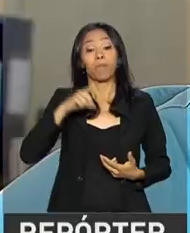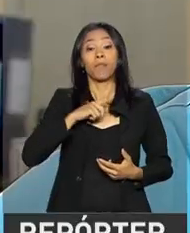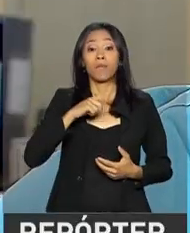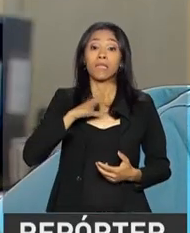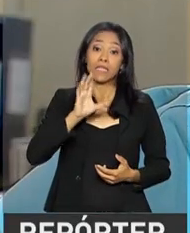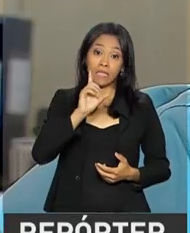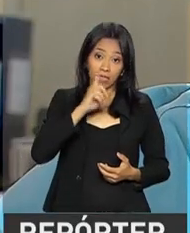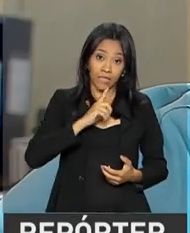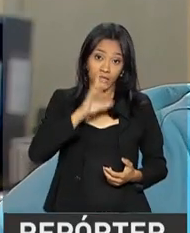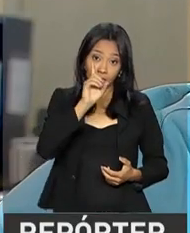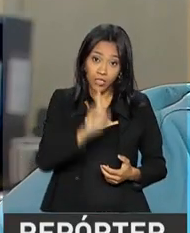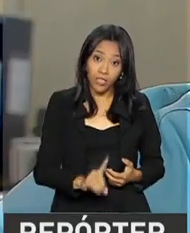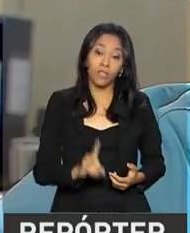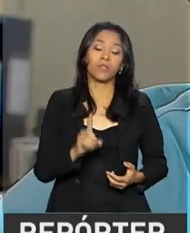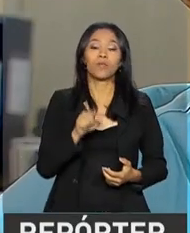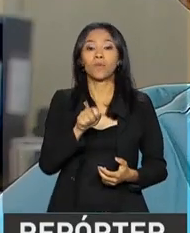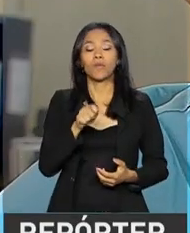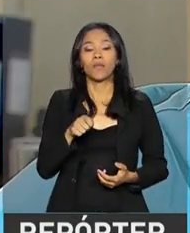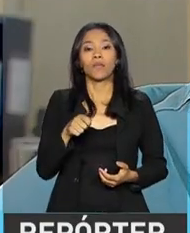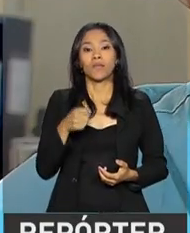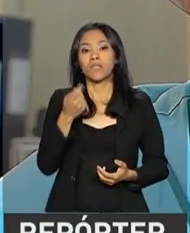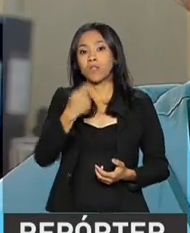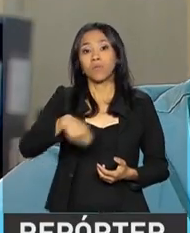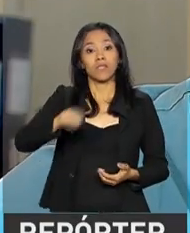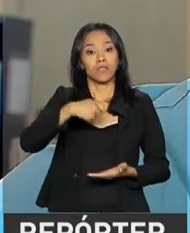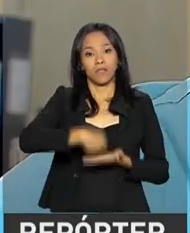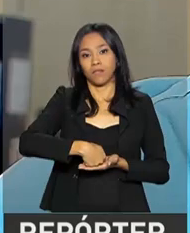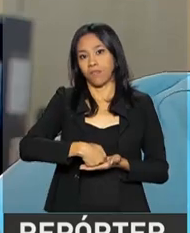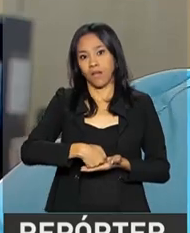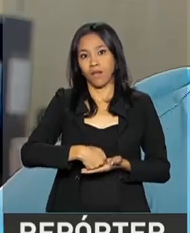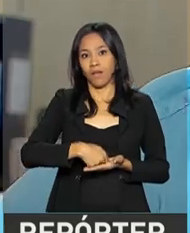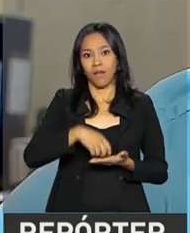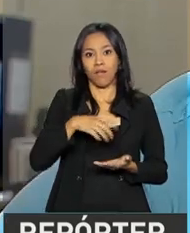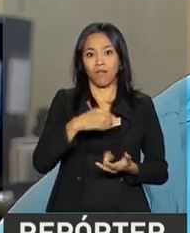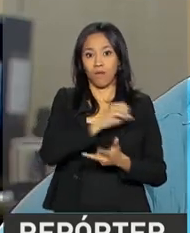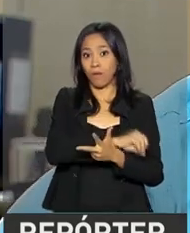jovem a isenção da taxa de inscrição no enem o exame nacional do ensino médio